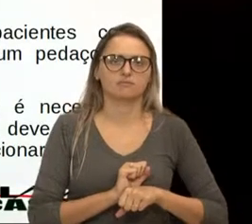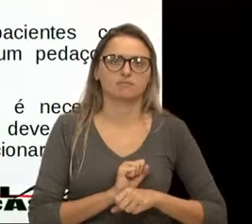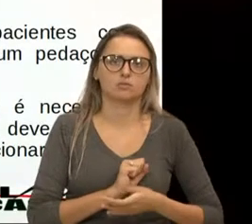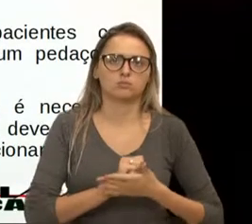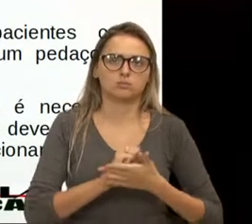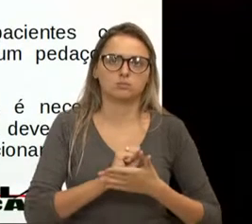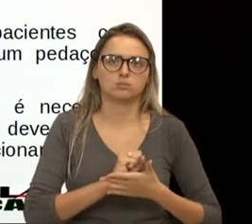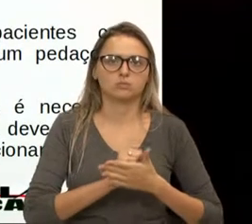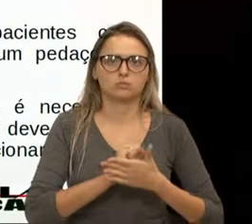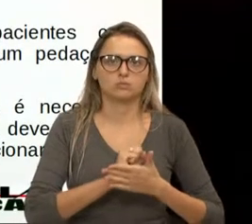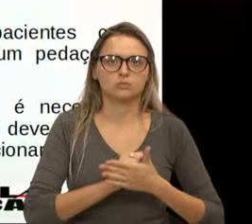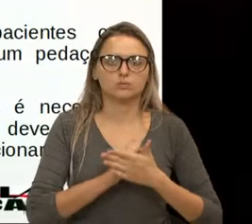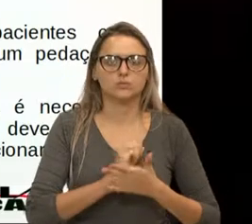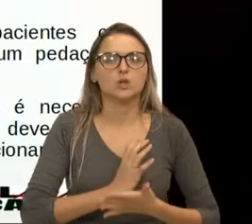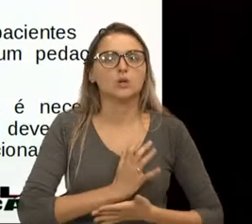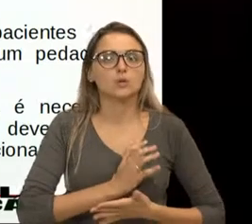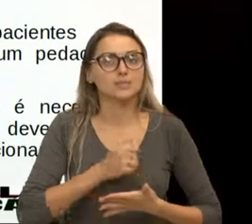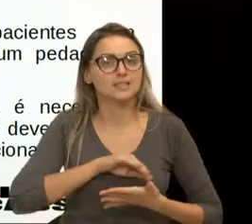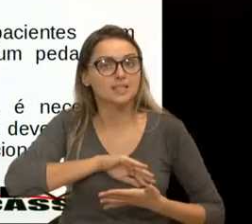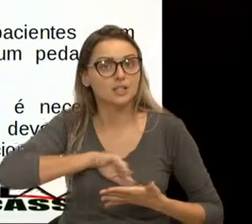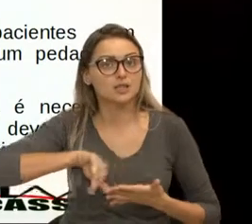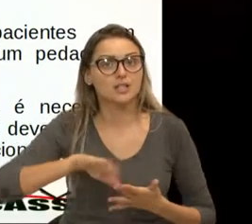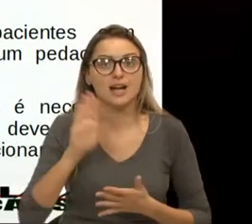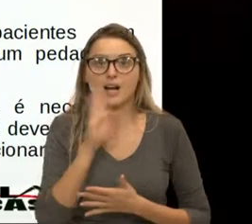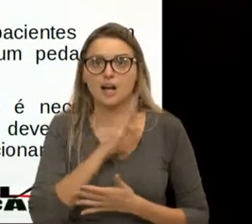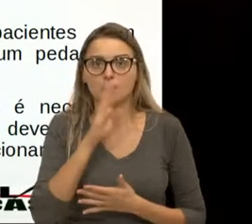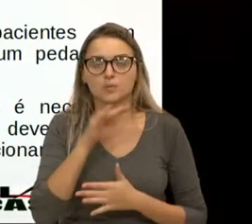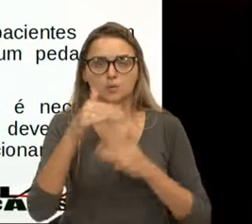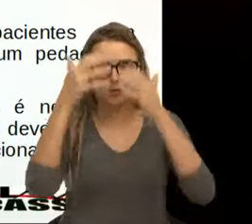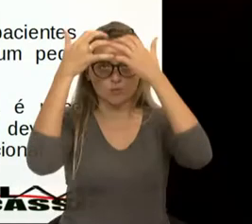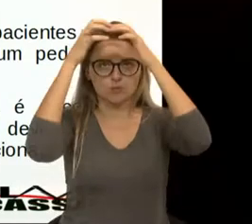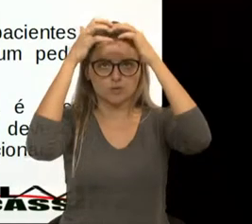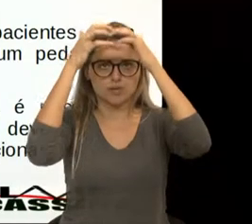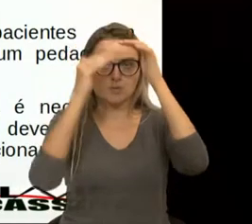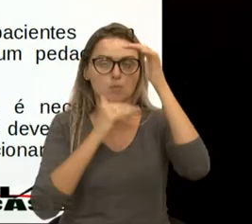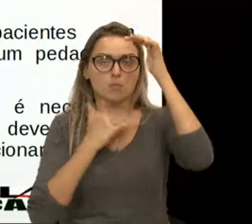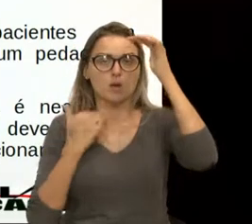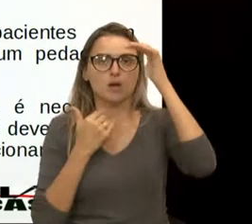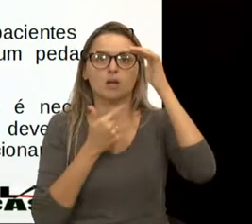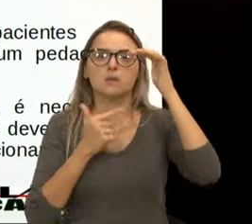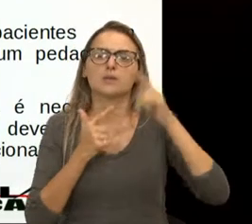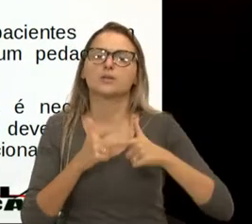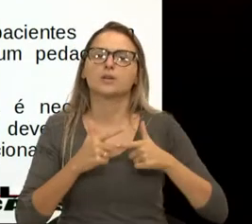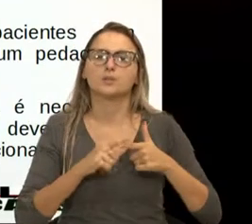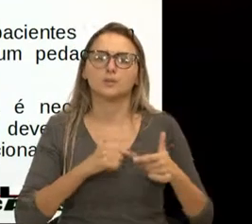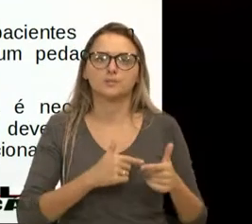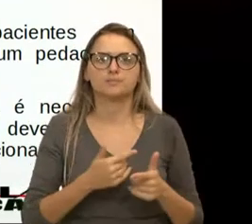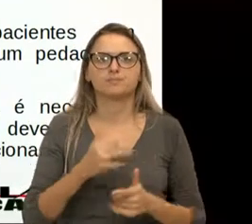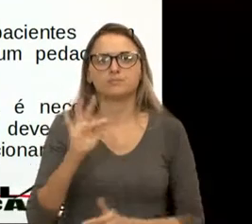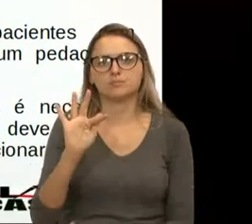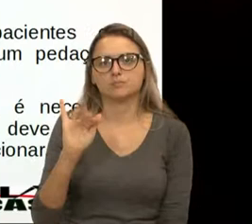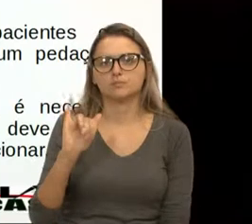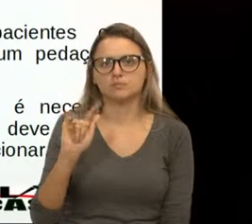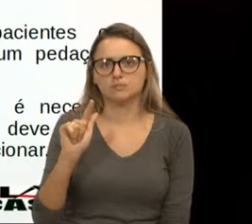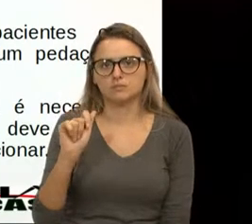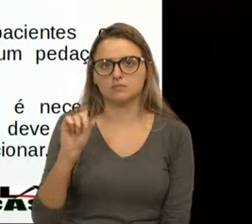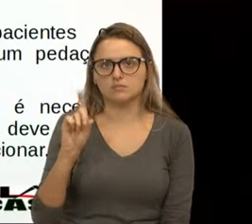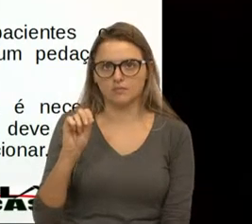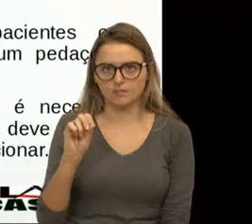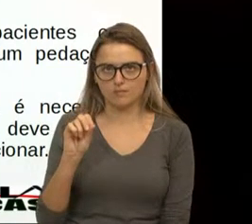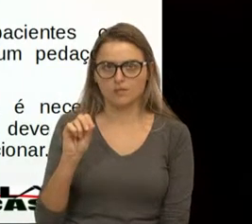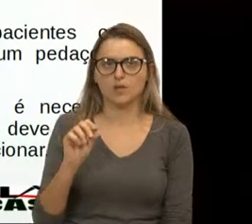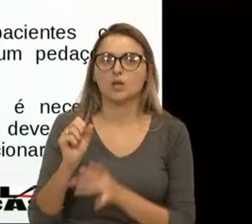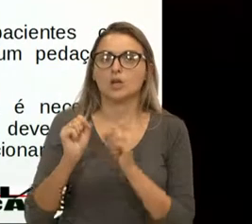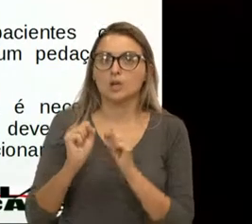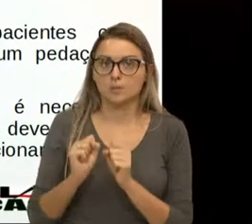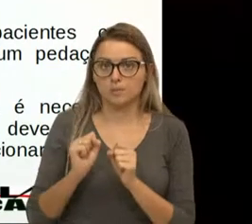O coração deve ser retirado imediatamente após a morte cerebral para que não haja comprometimento. O fígado pode